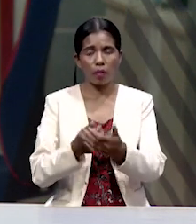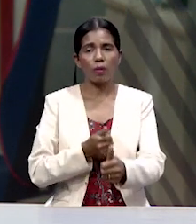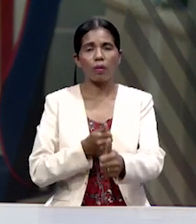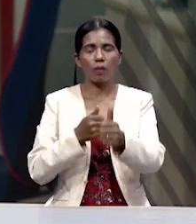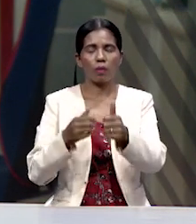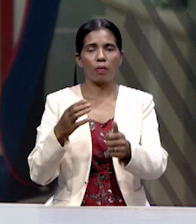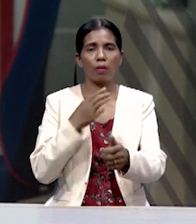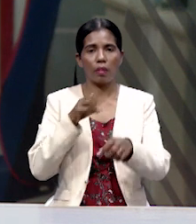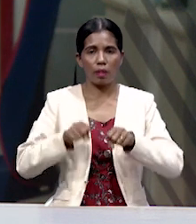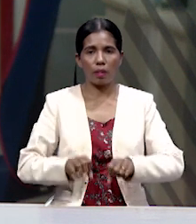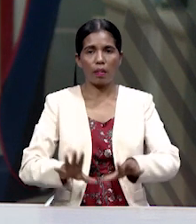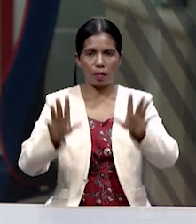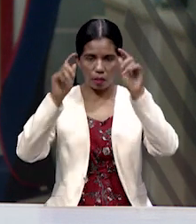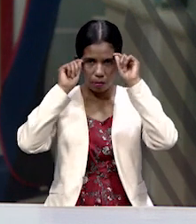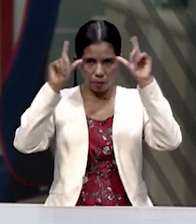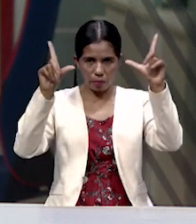potência Tassi Timor.